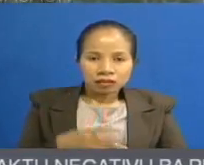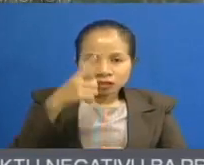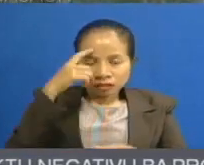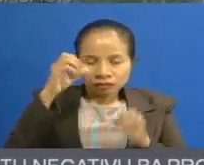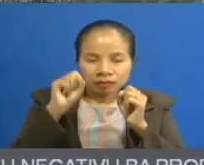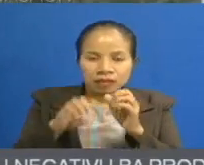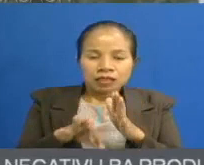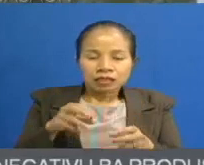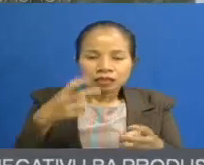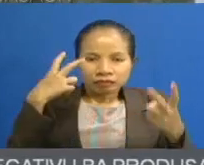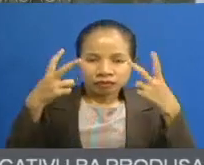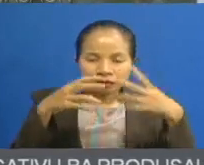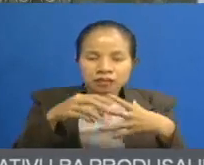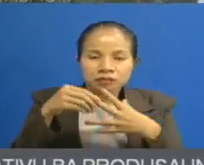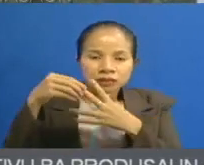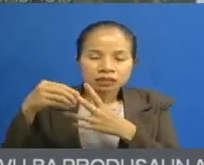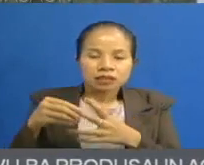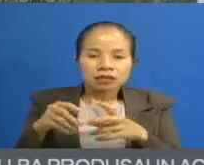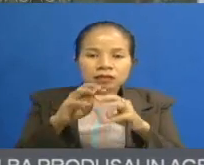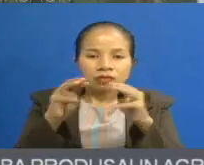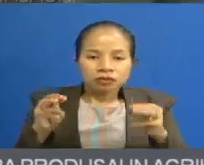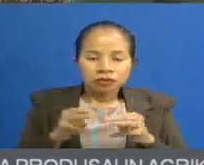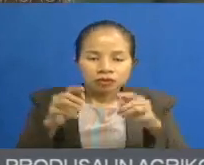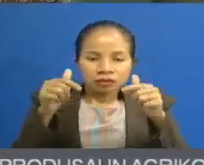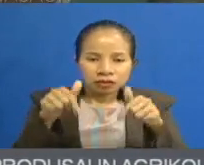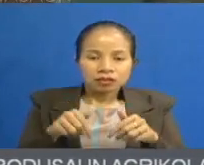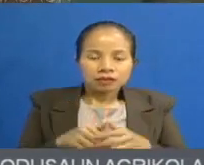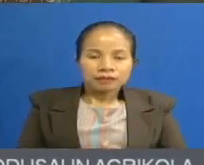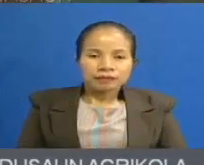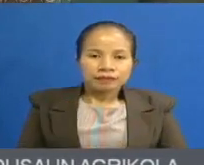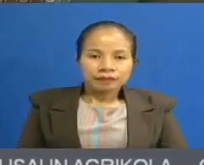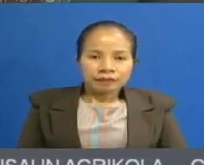heta visita oficial ida mai munisipi ran.